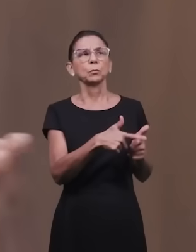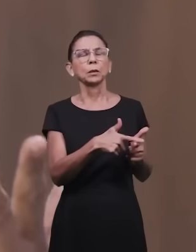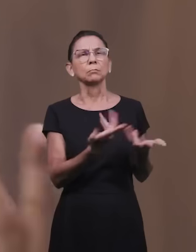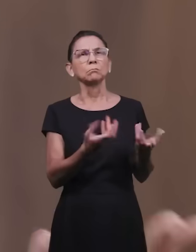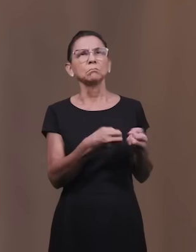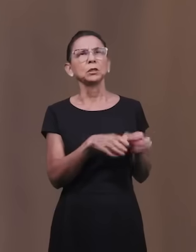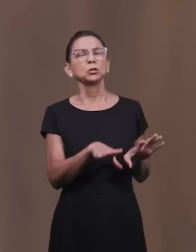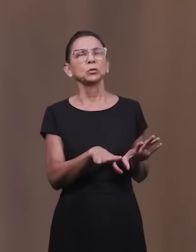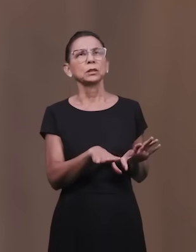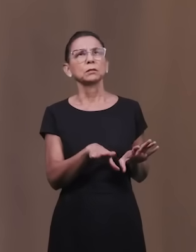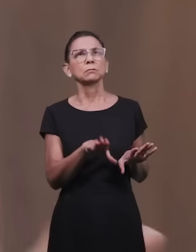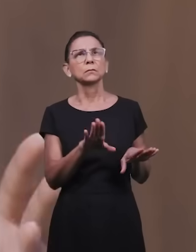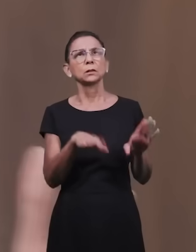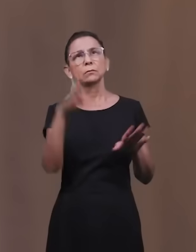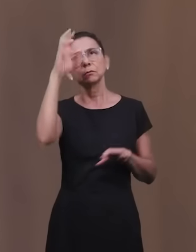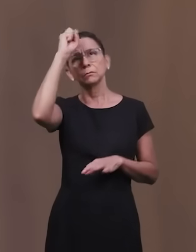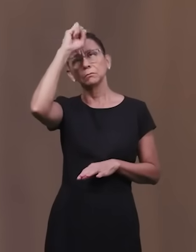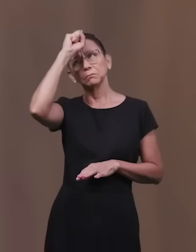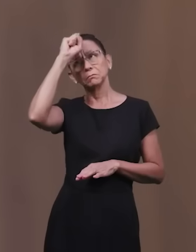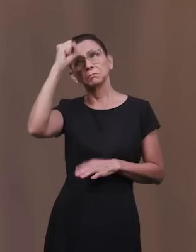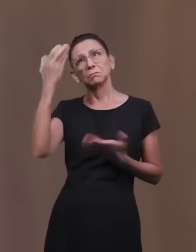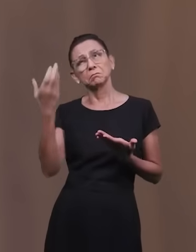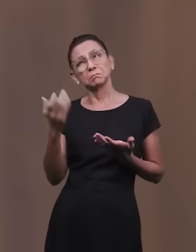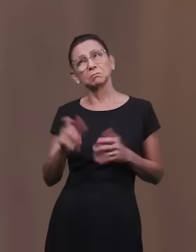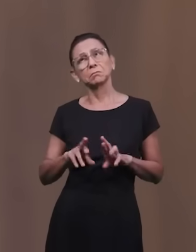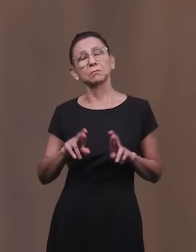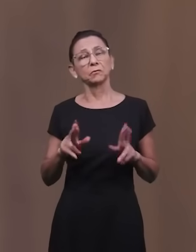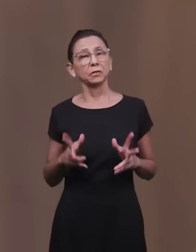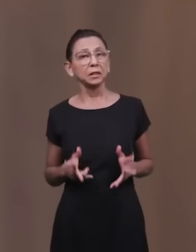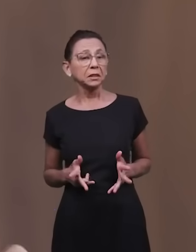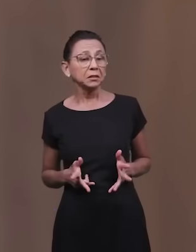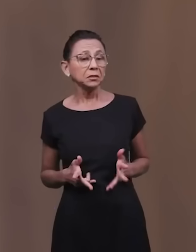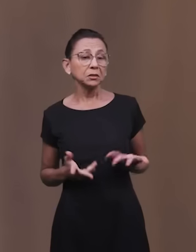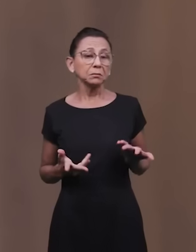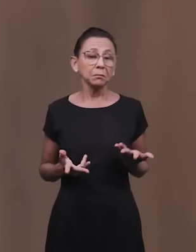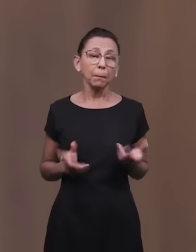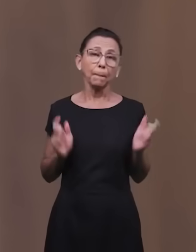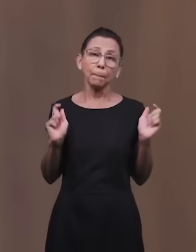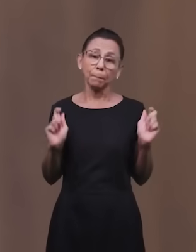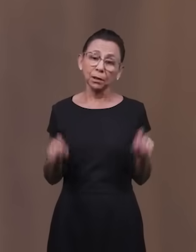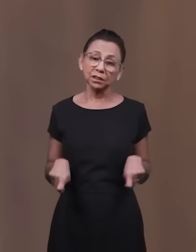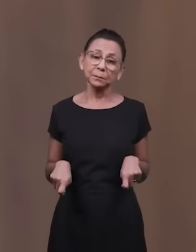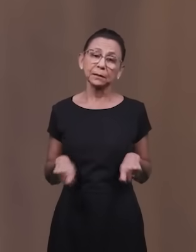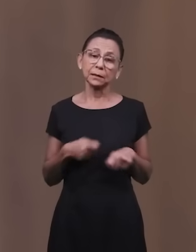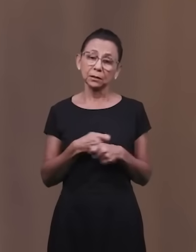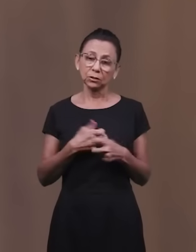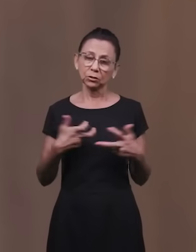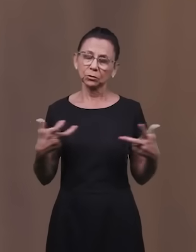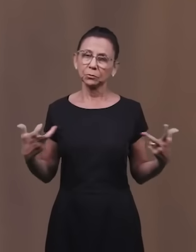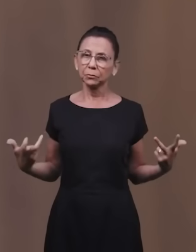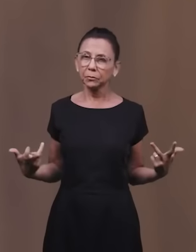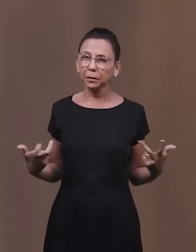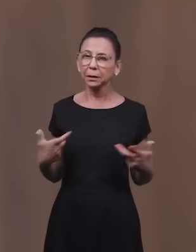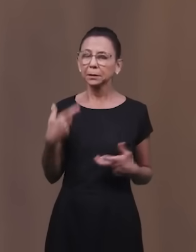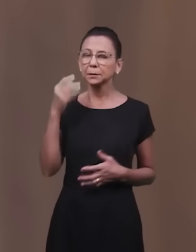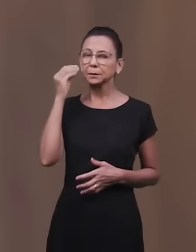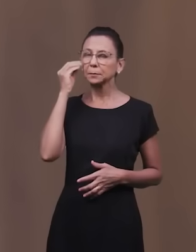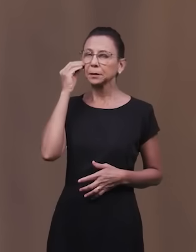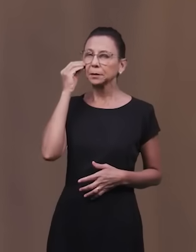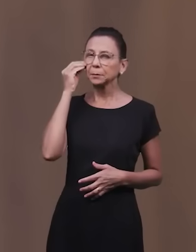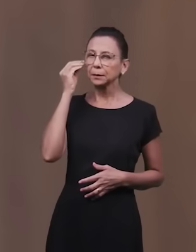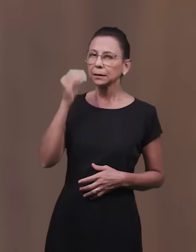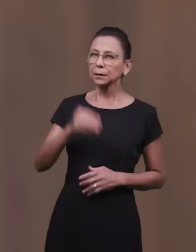que prejuízo eu posso tomar? Talvez eu aprenda diferente. Considerar outras possibilidades